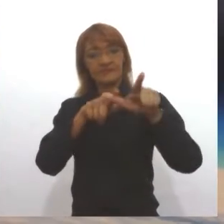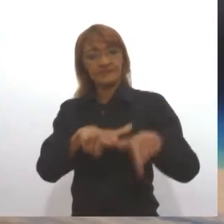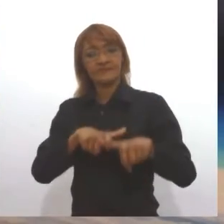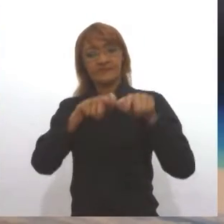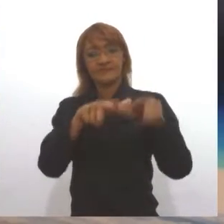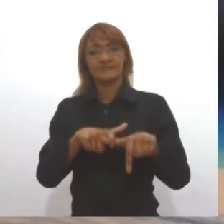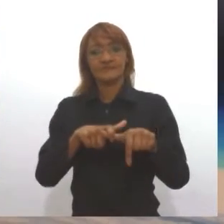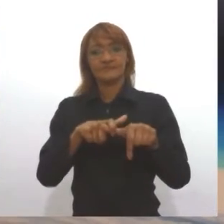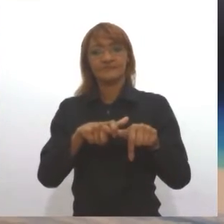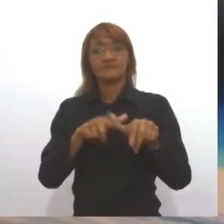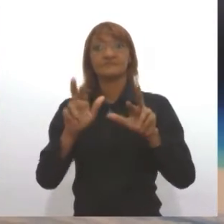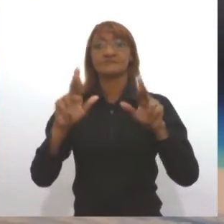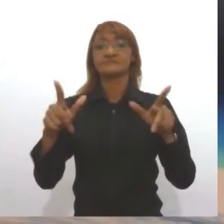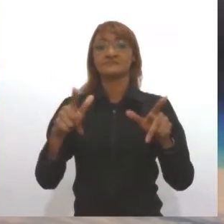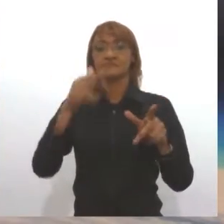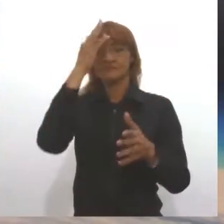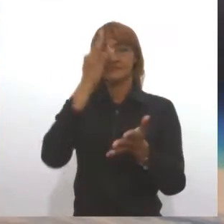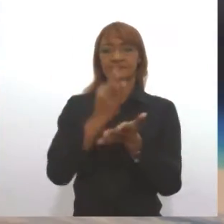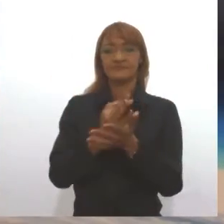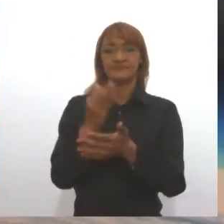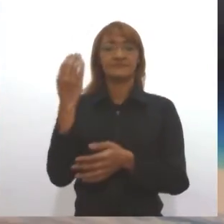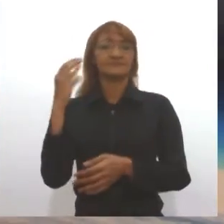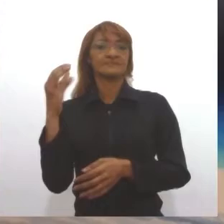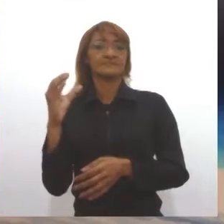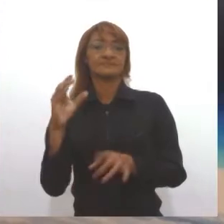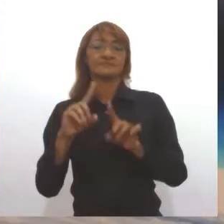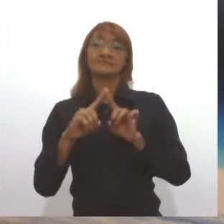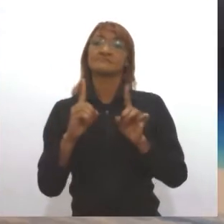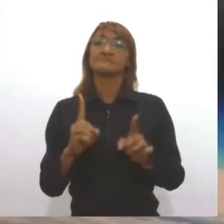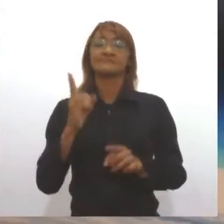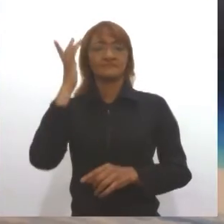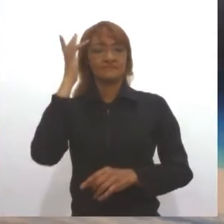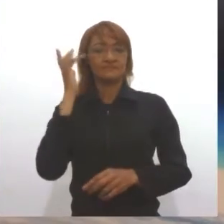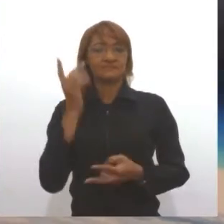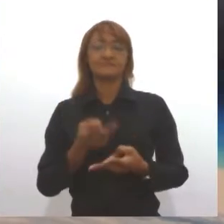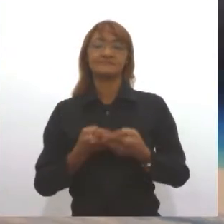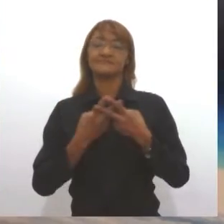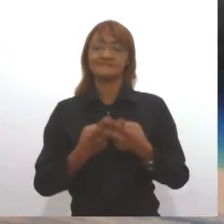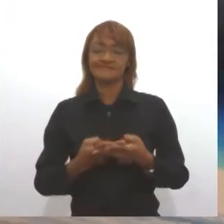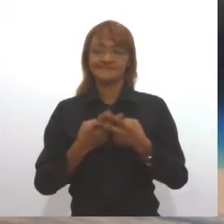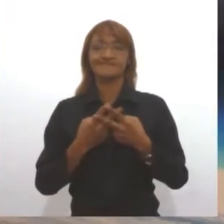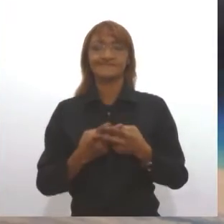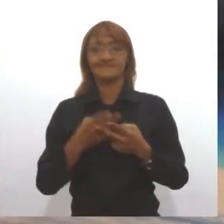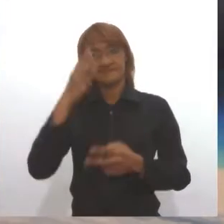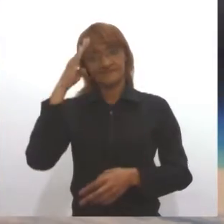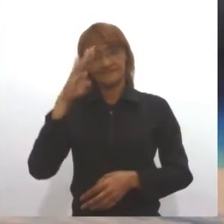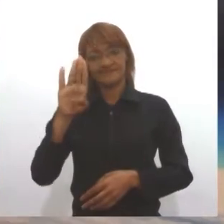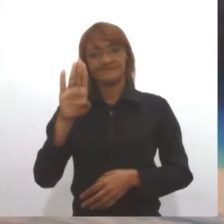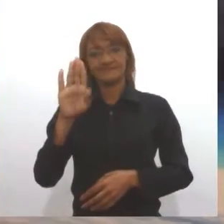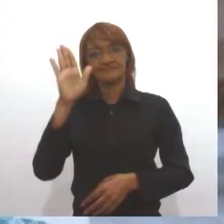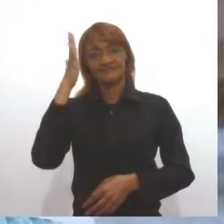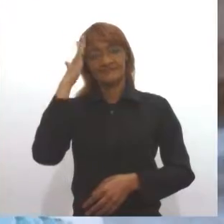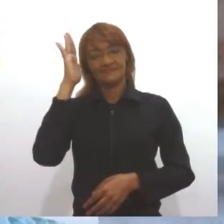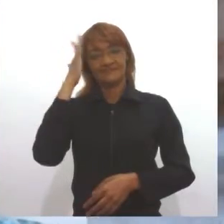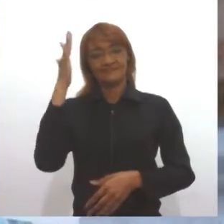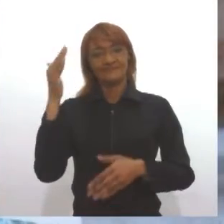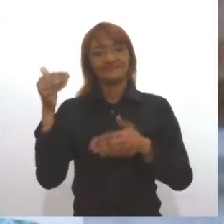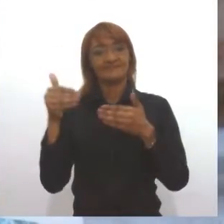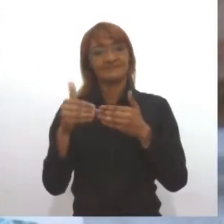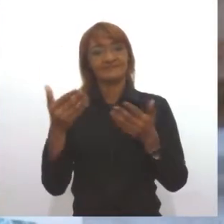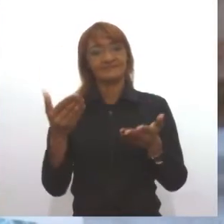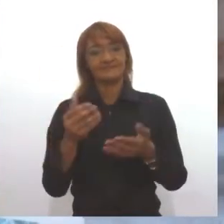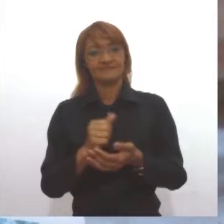ciência, mas acha que a tolerância é a chave para o entendimento e a convivência. A